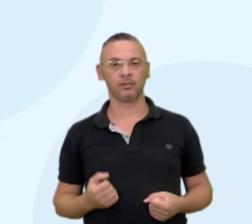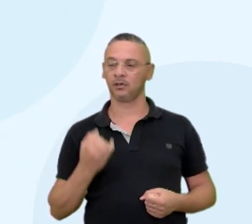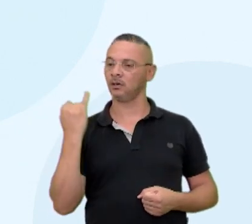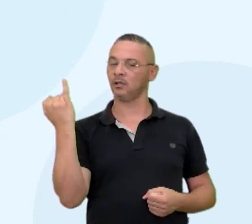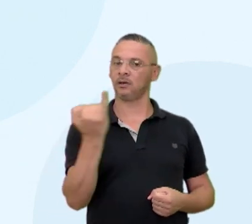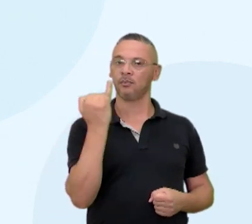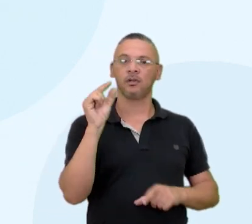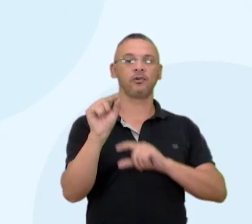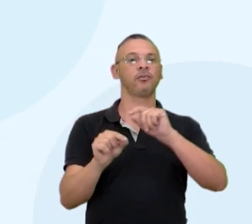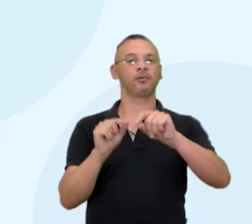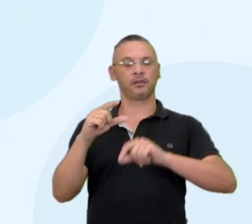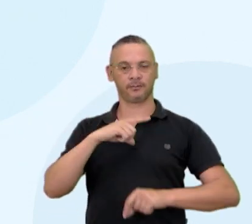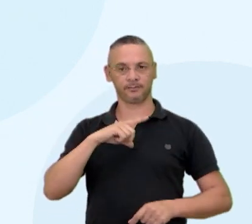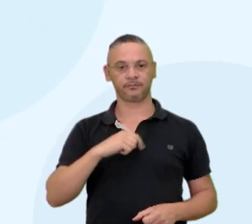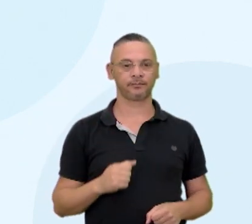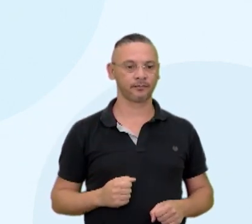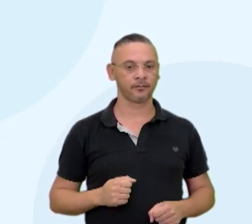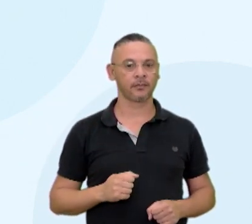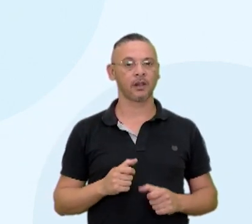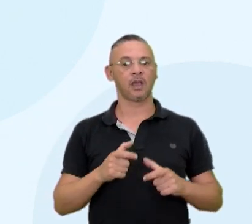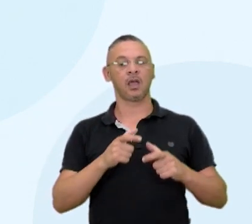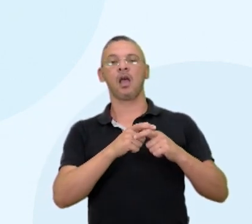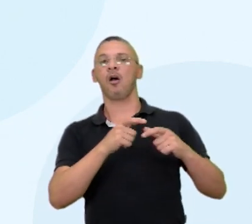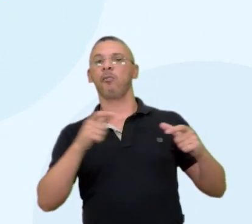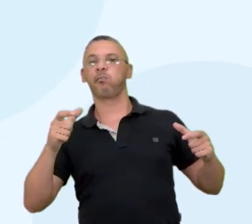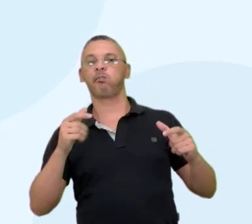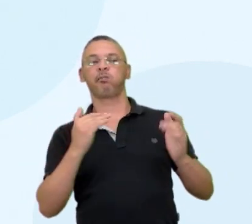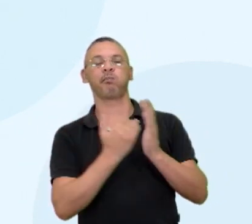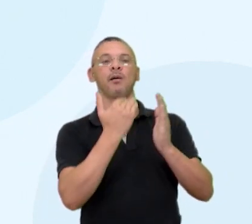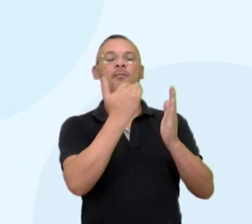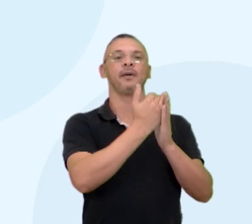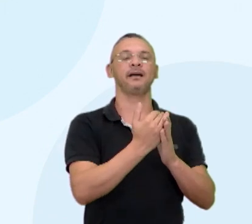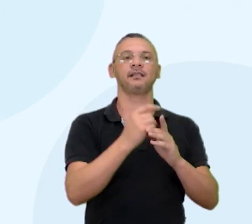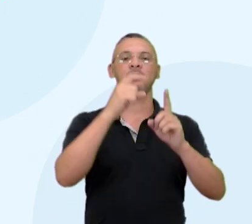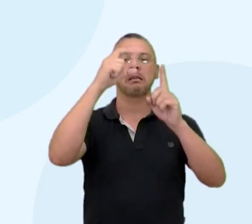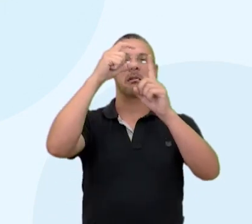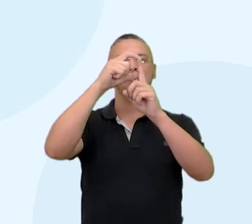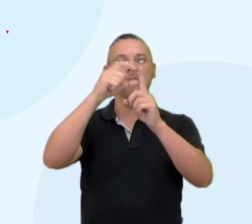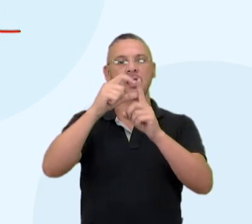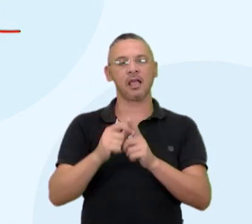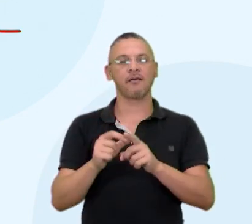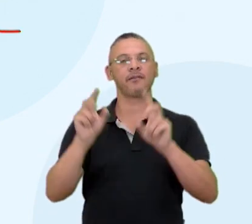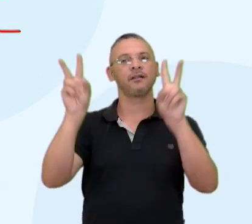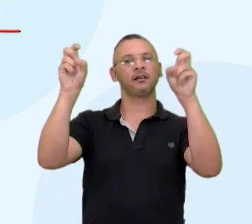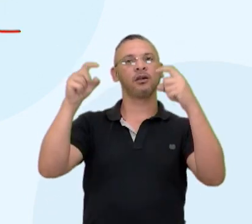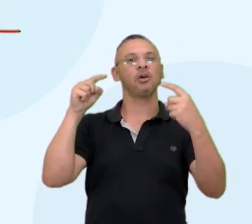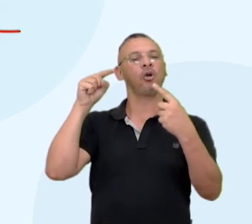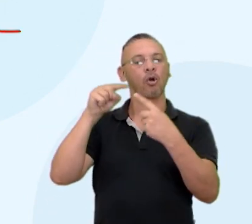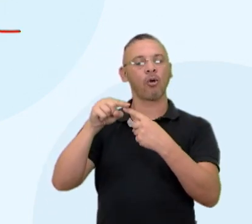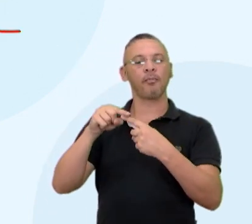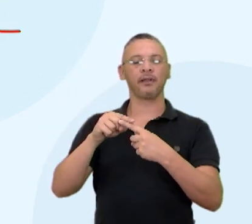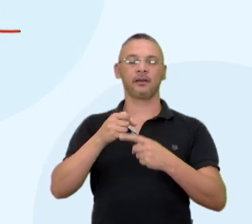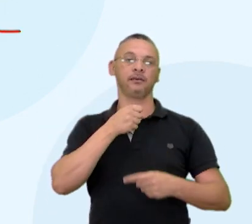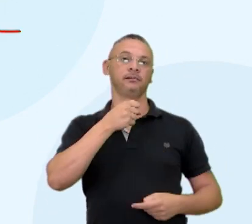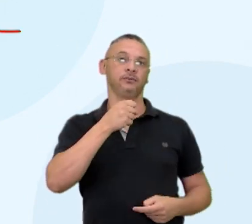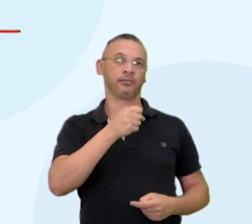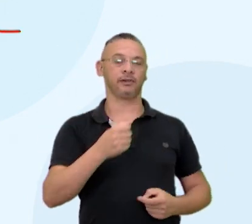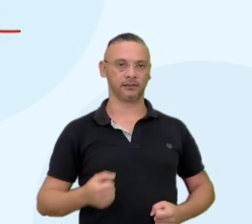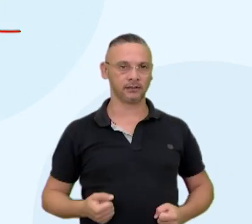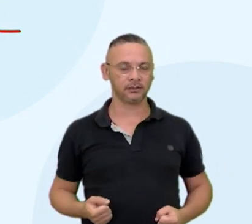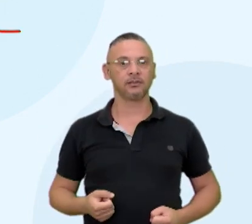vamos fazer uma brincadeira, tá bom? Ampliar o vocabulário relativo a termos que ajudam a entender o mundo conectado da imprensa.